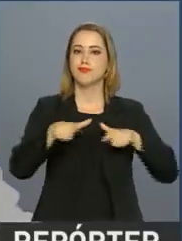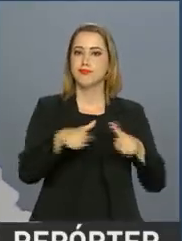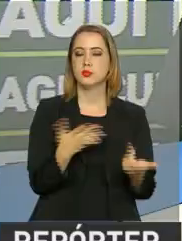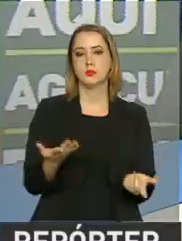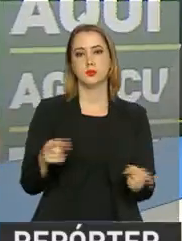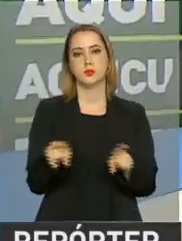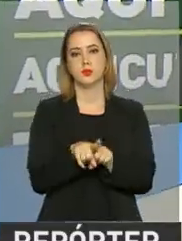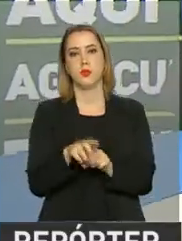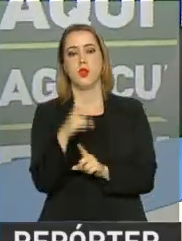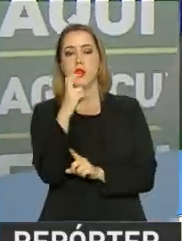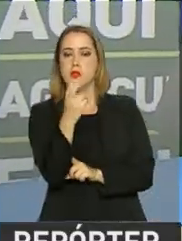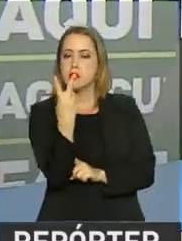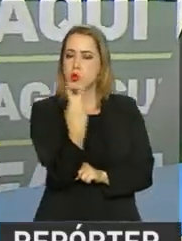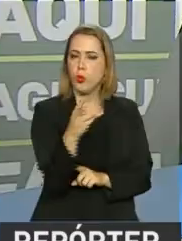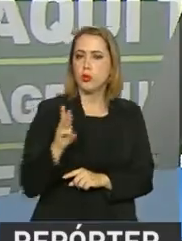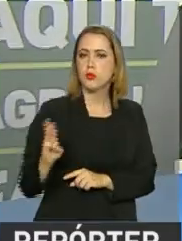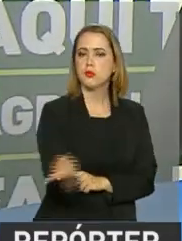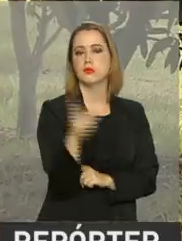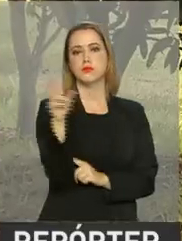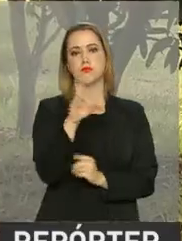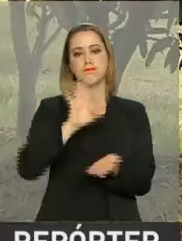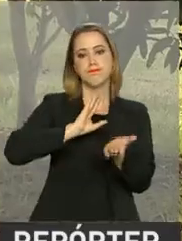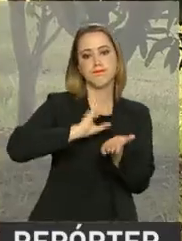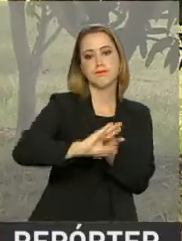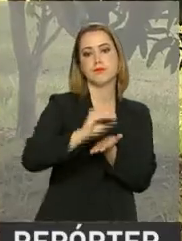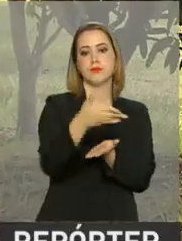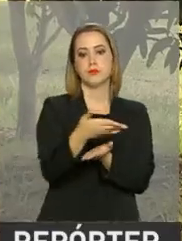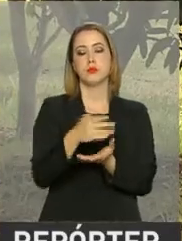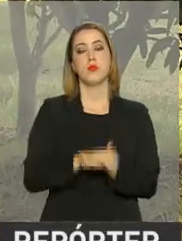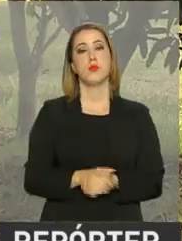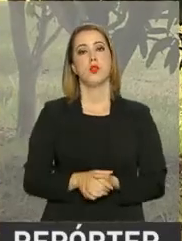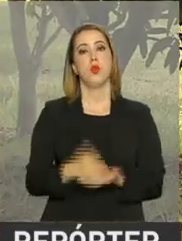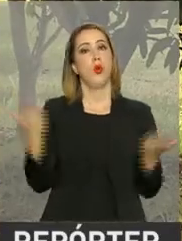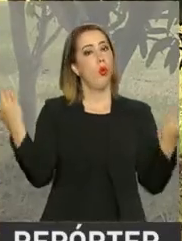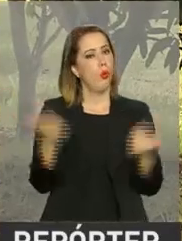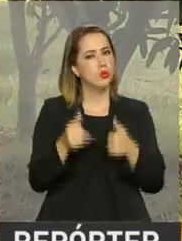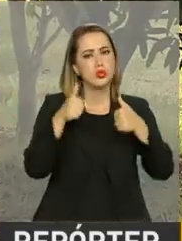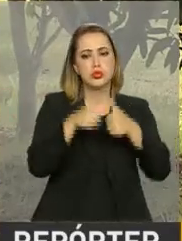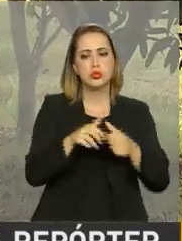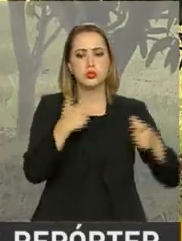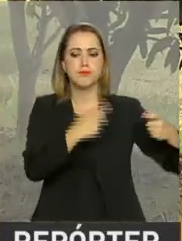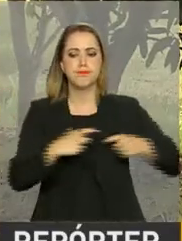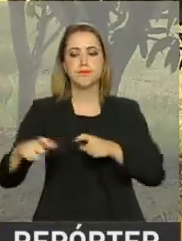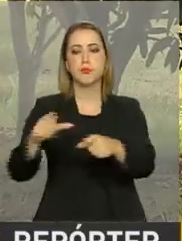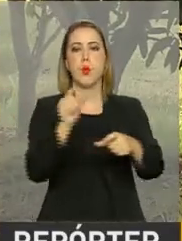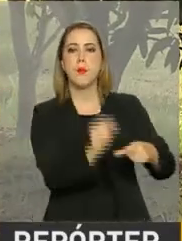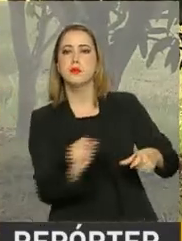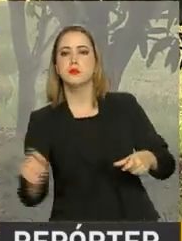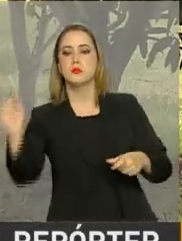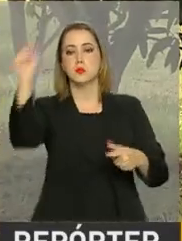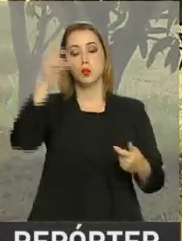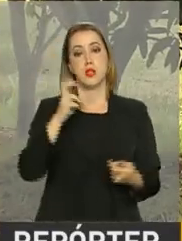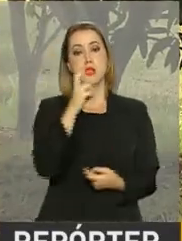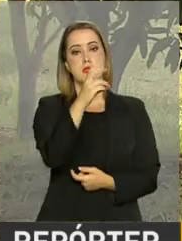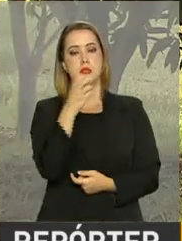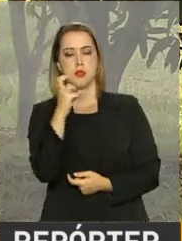de reais vão ser destinados até hoje até está presente em praticamente todo o país são